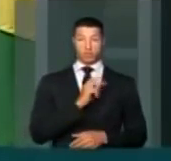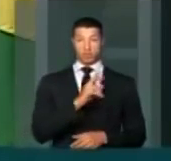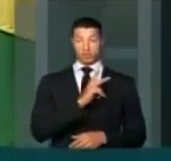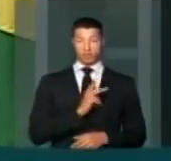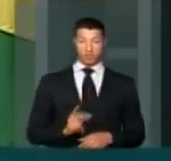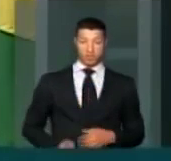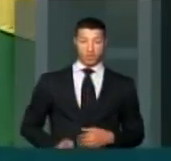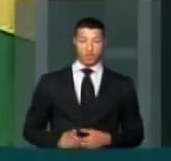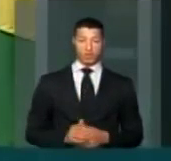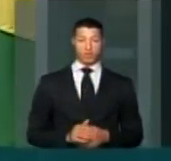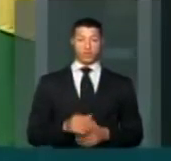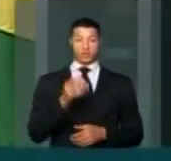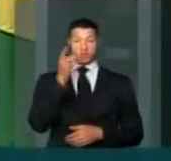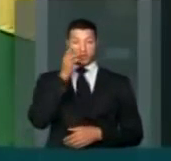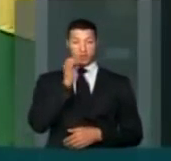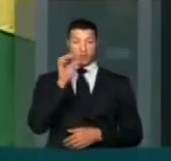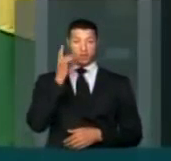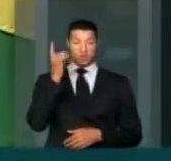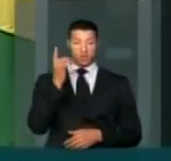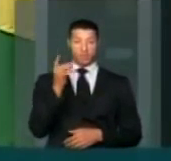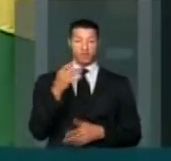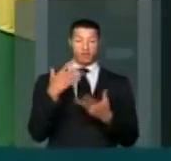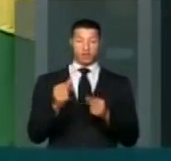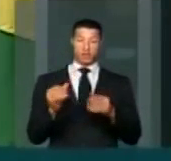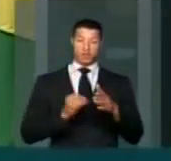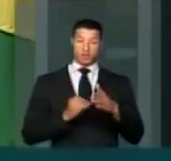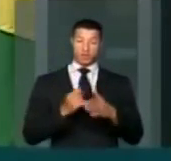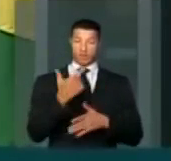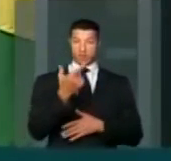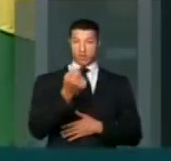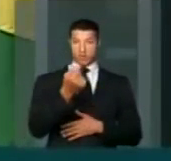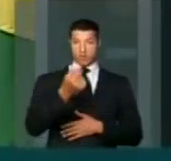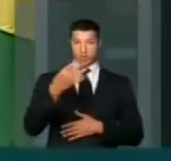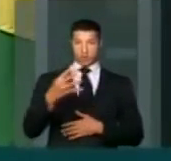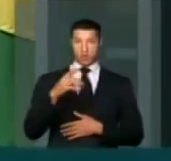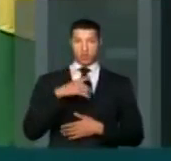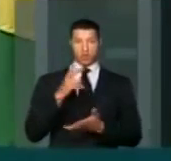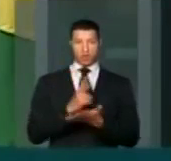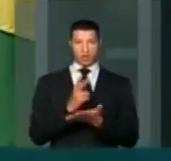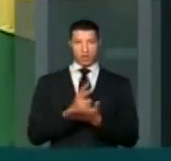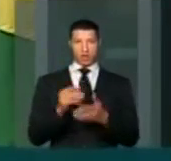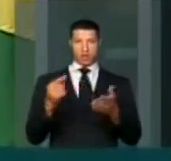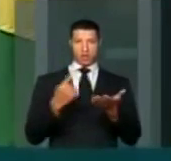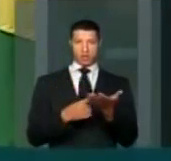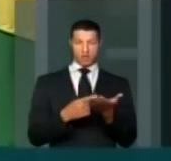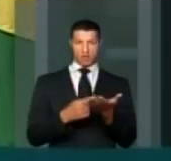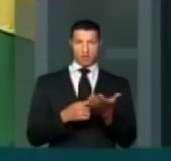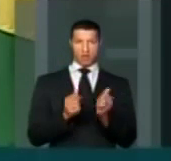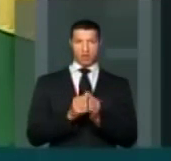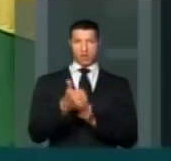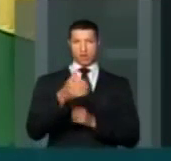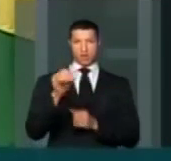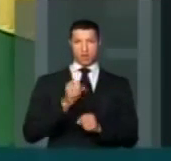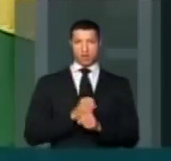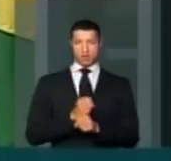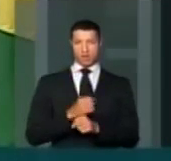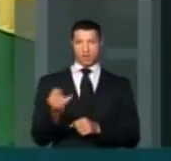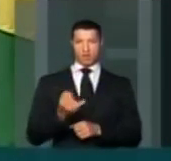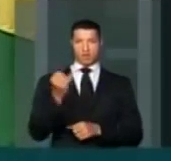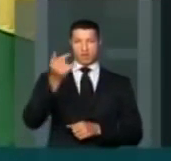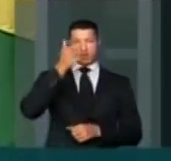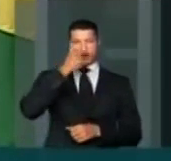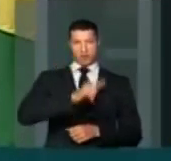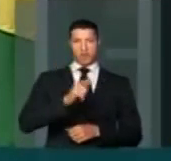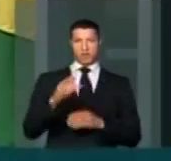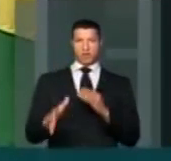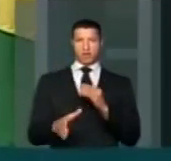presidente, senhoras e senhores deputados, instalada em 2004, embora tenha assinalado nestes 10 anos importantes conquistas